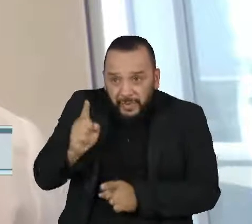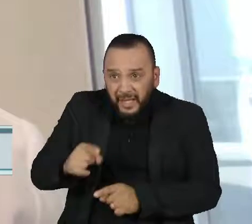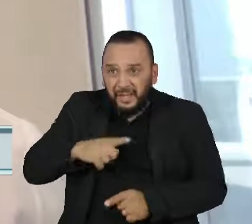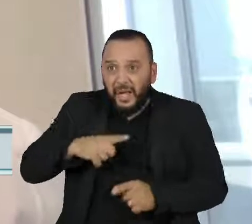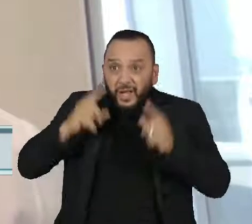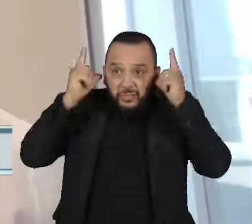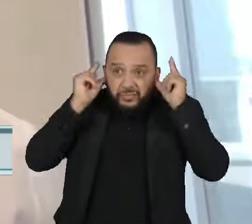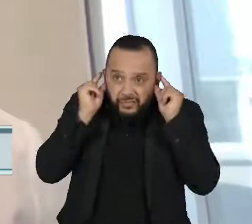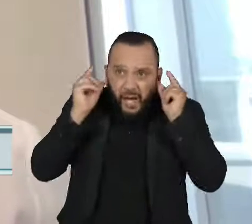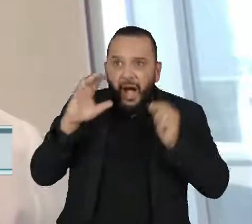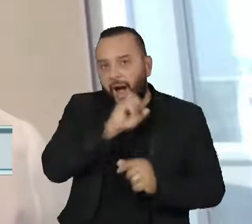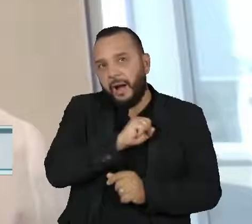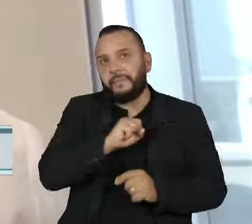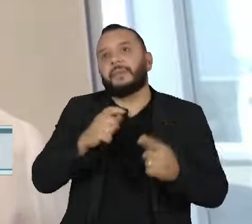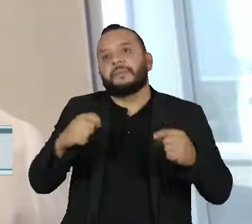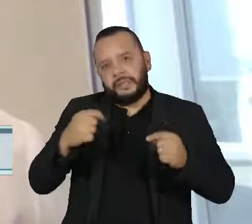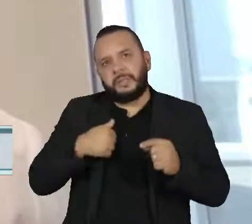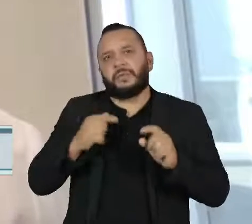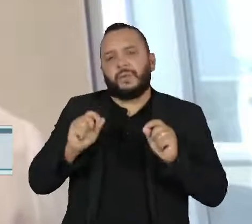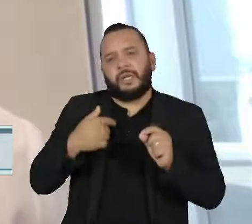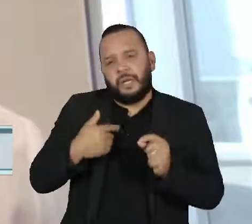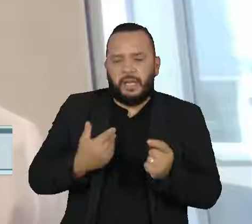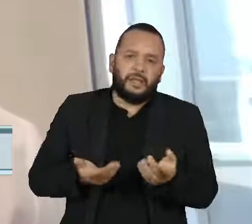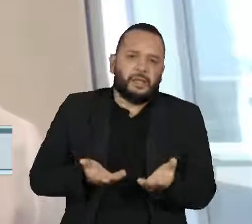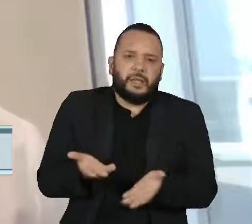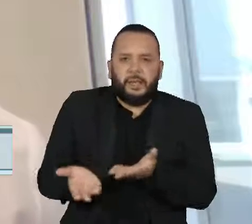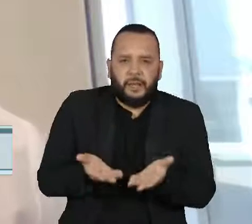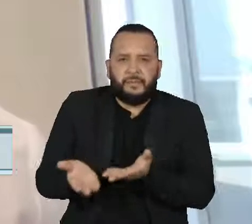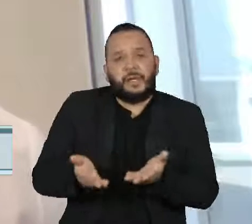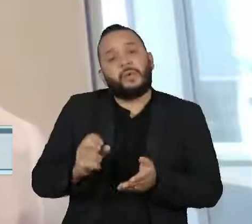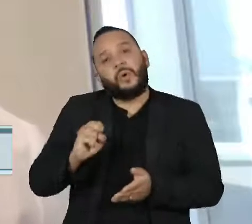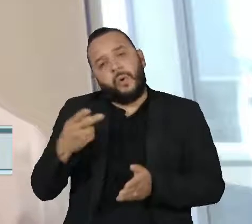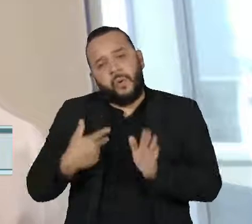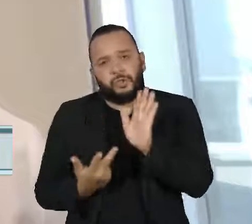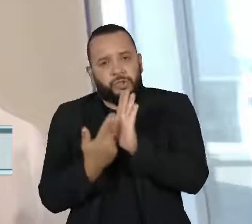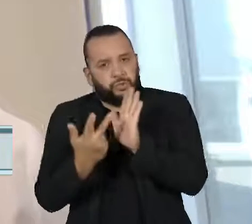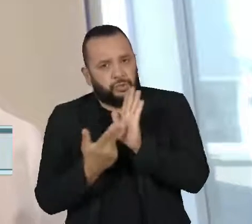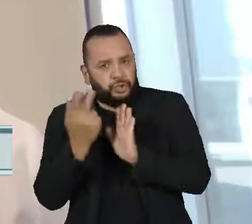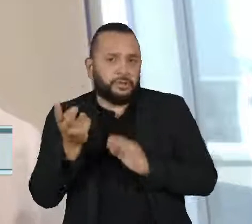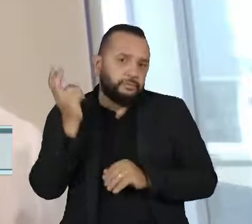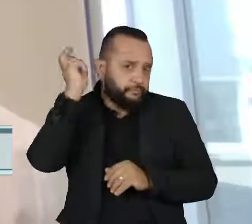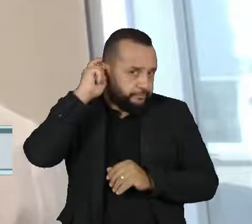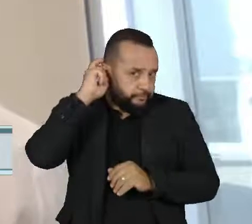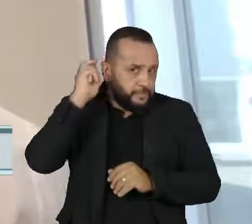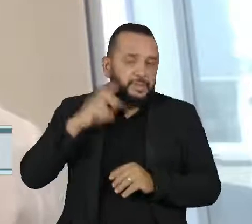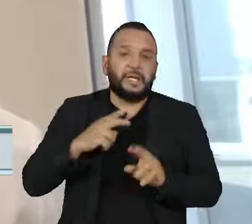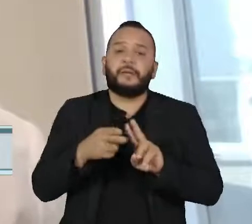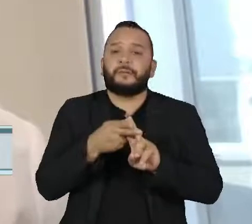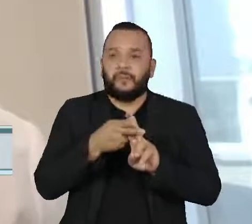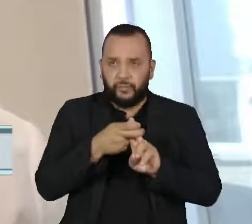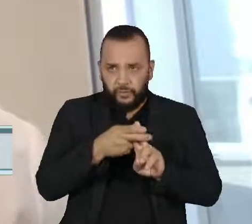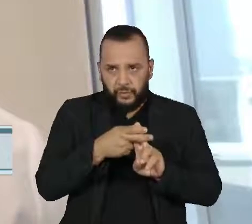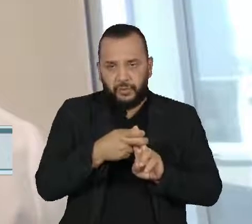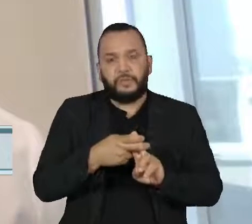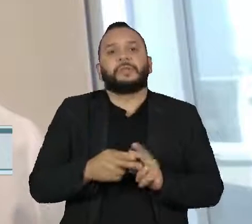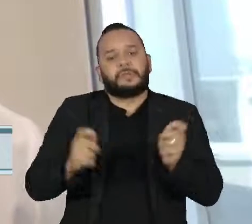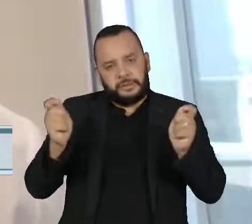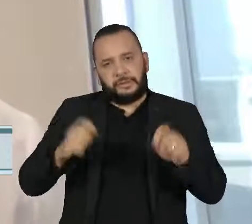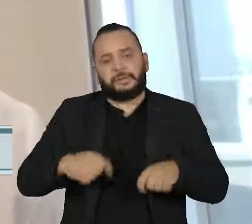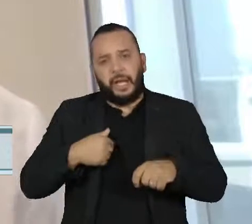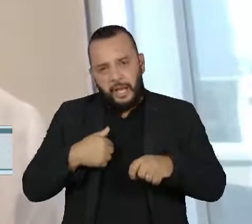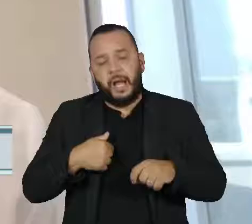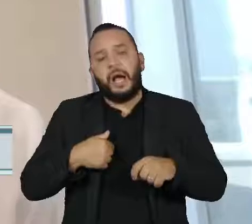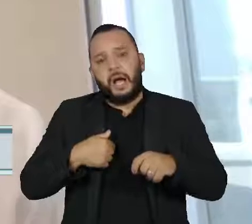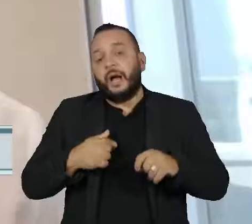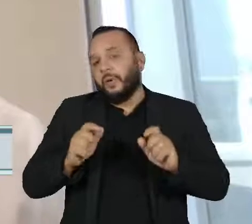com tempo hábil, para fazer a intervenção. Ou seja, por exemplo, uma cirurgia de implante coclear que tem no SUS e que a gente consegue reabilitar a audição,